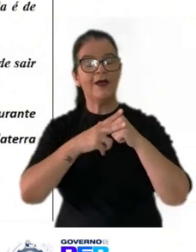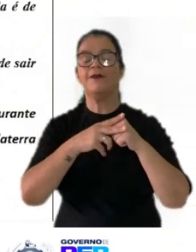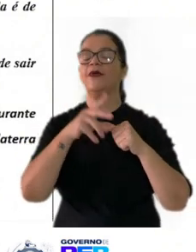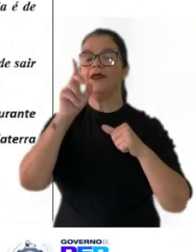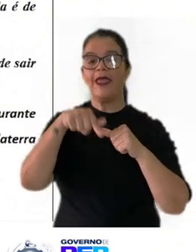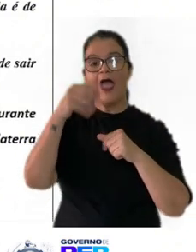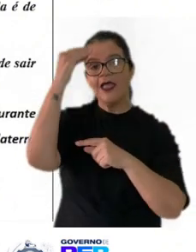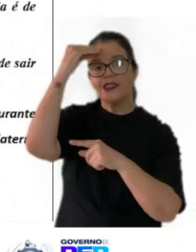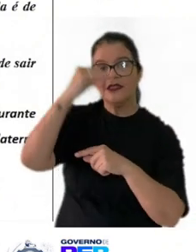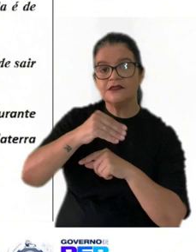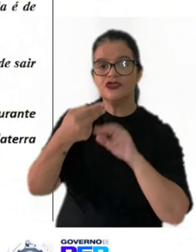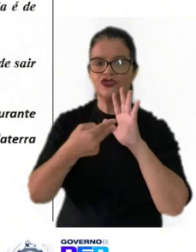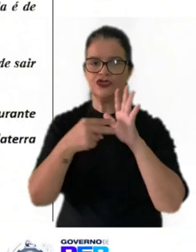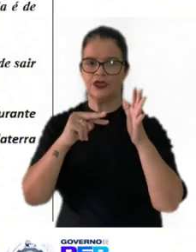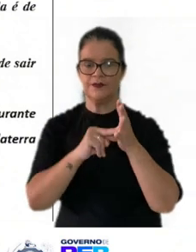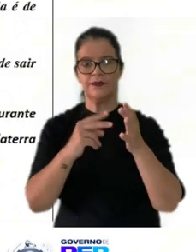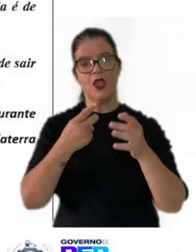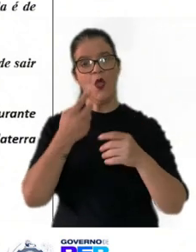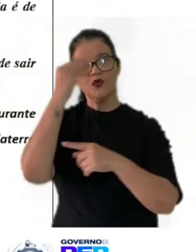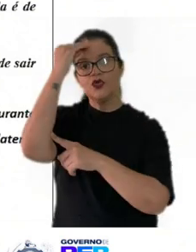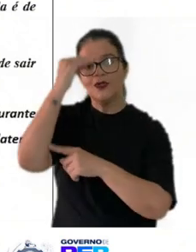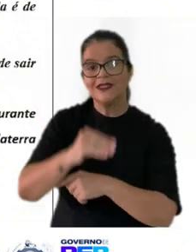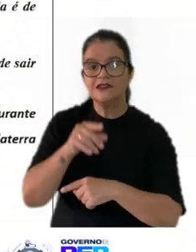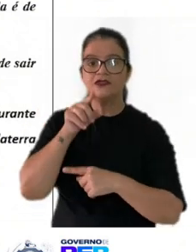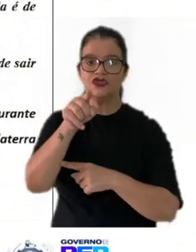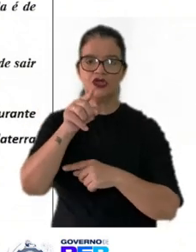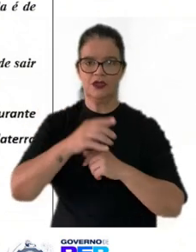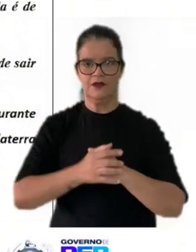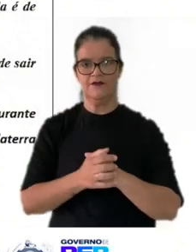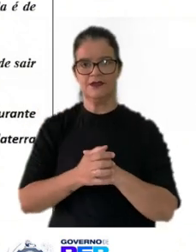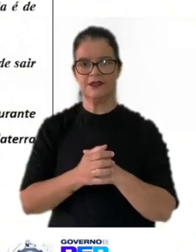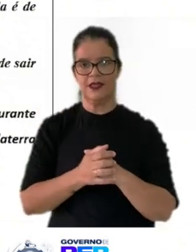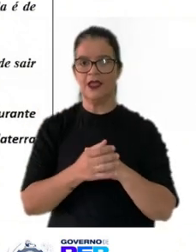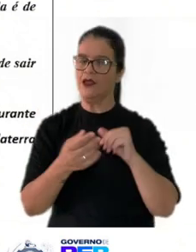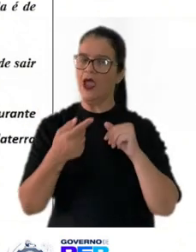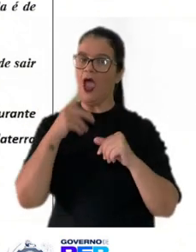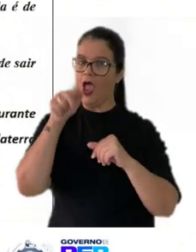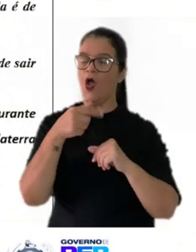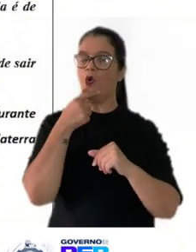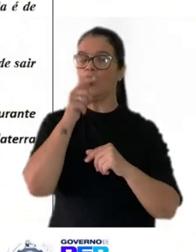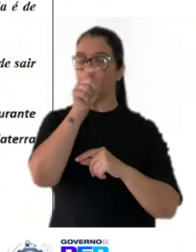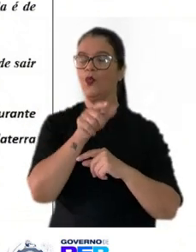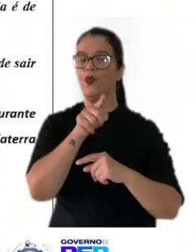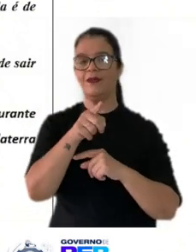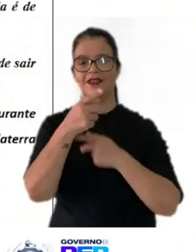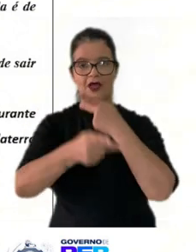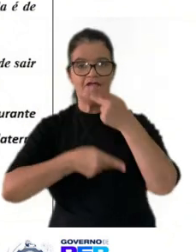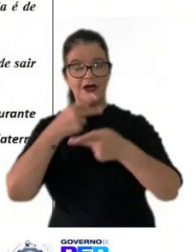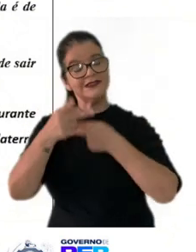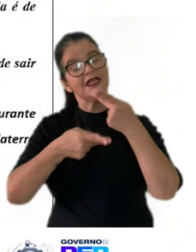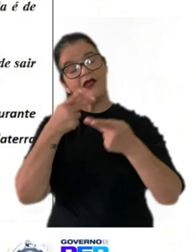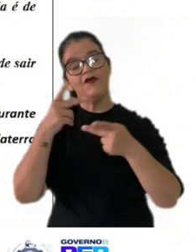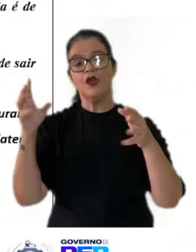então eu estou desistindo de você aqui ele está falando então você não está falando isso para a União Europeia o que acontece eu estou me